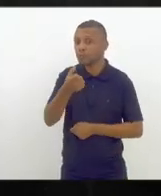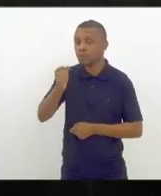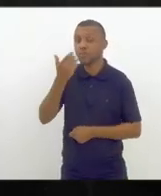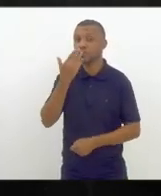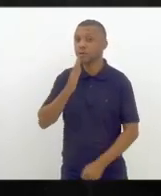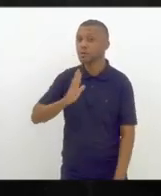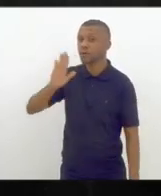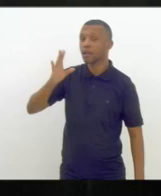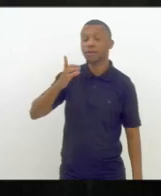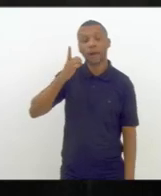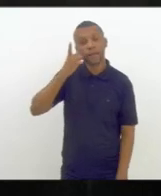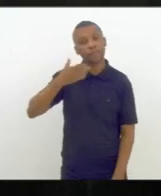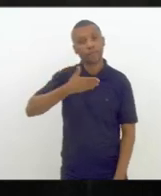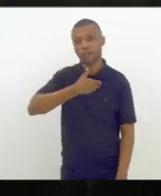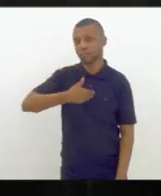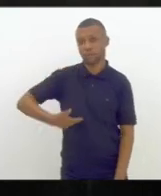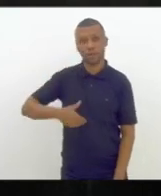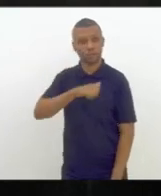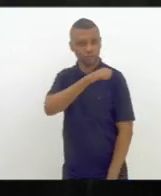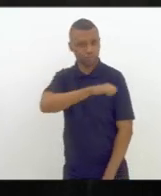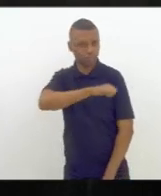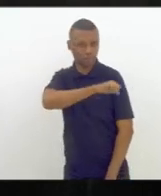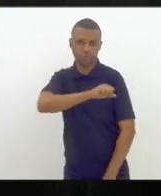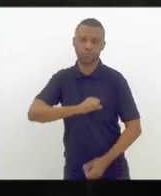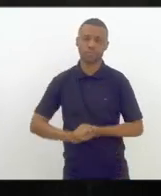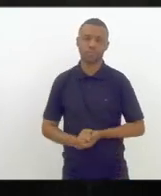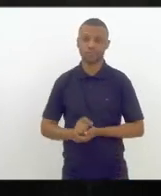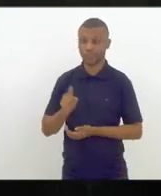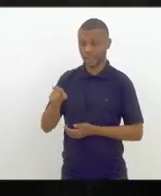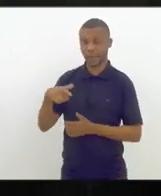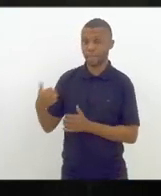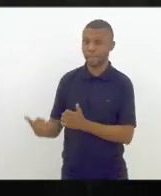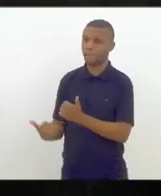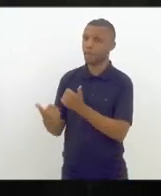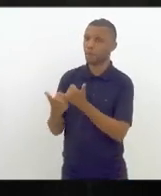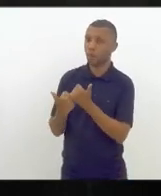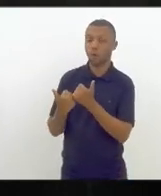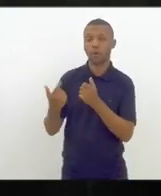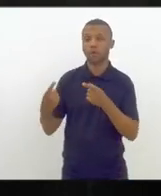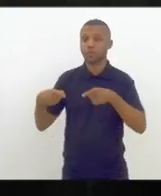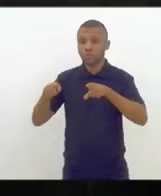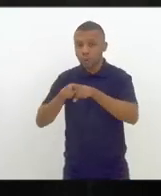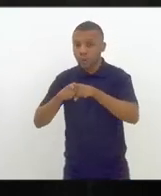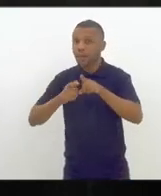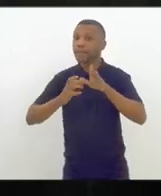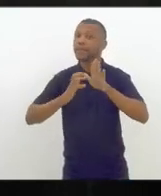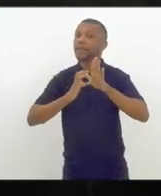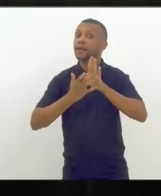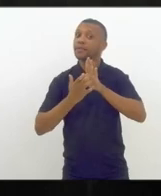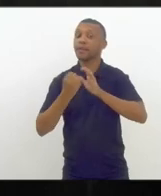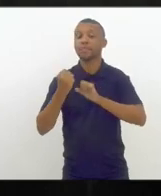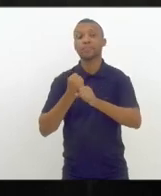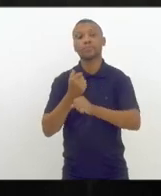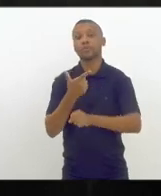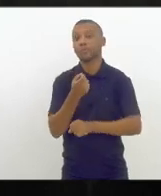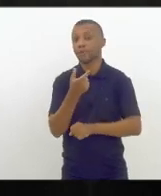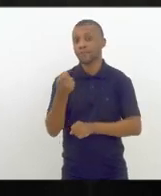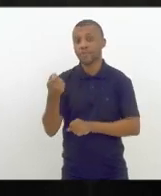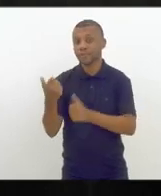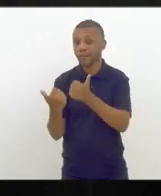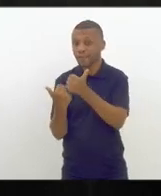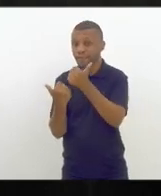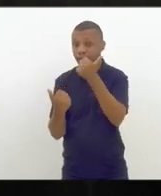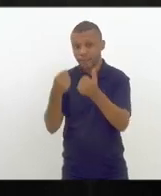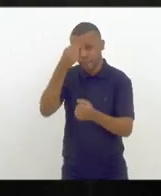candidato a deputado estadual, me lançou na chapa dele em 2020, candidato a vice-prefeito